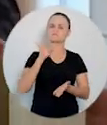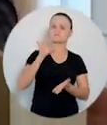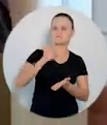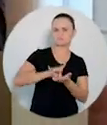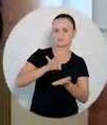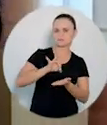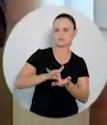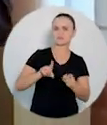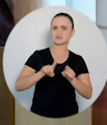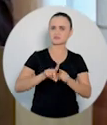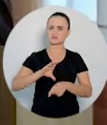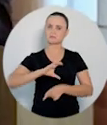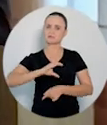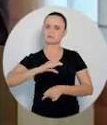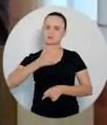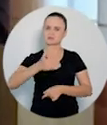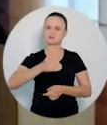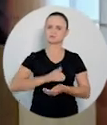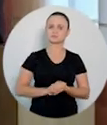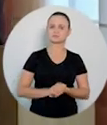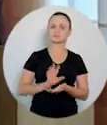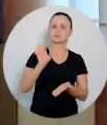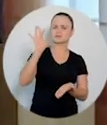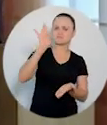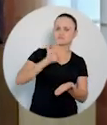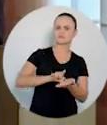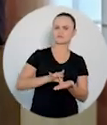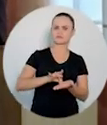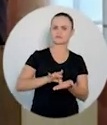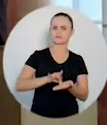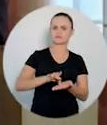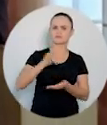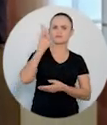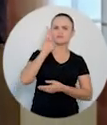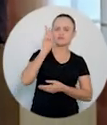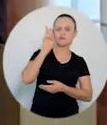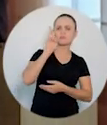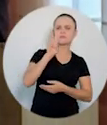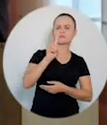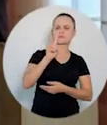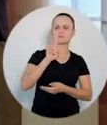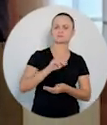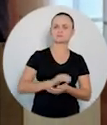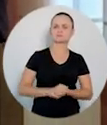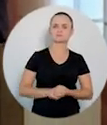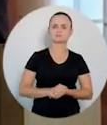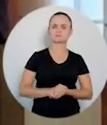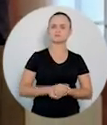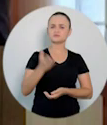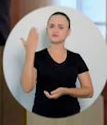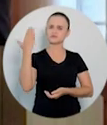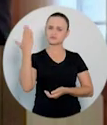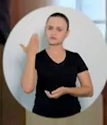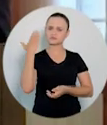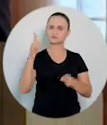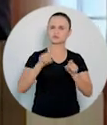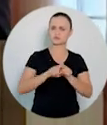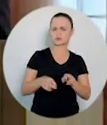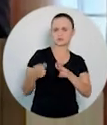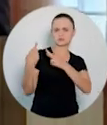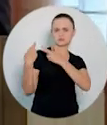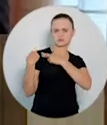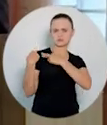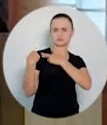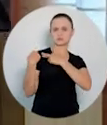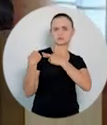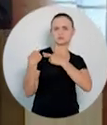muito a ver com esse dia, que é a fidelidade ao nosso passado, à nossa história, ao compromisso daqueles que vieram antes